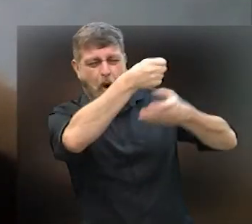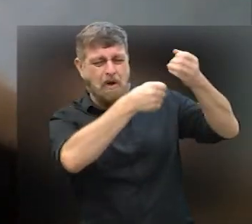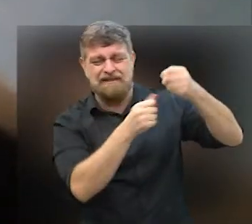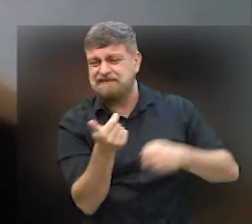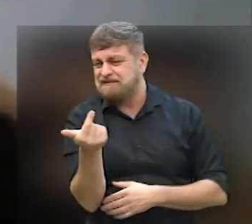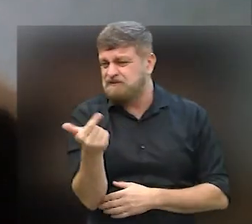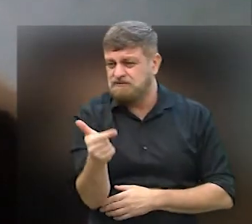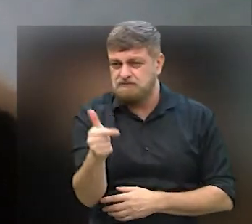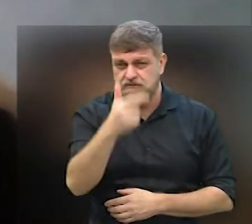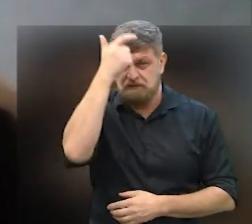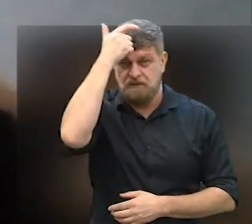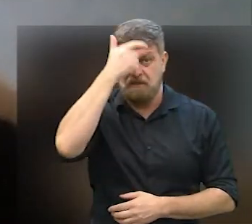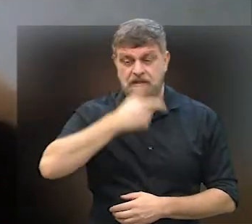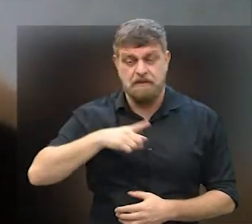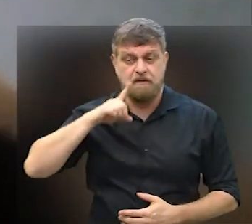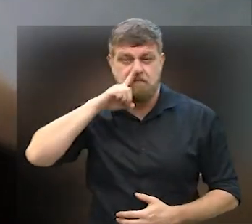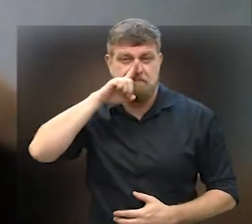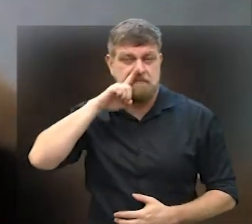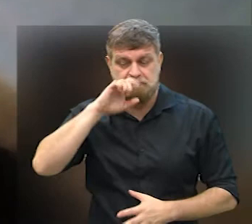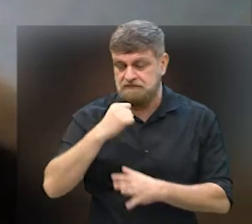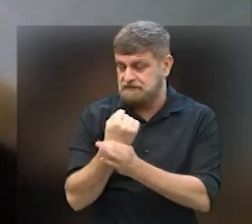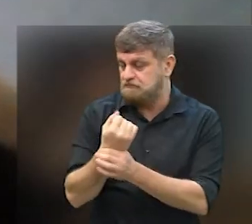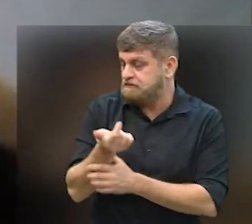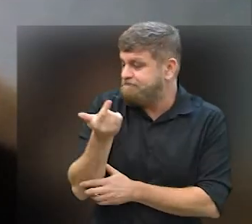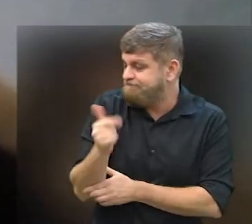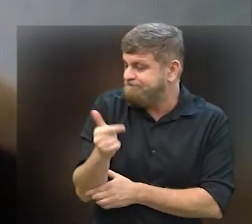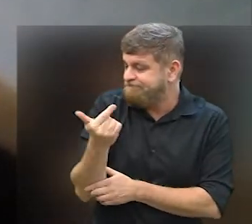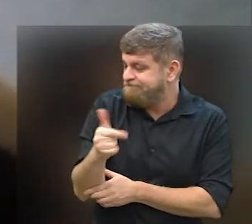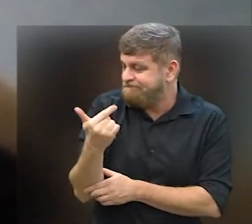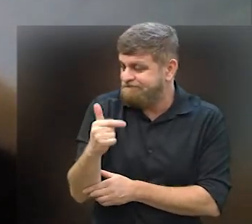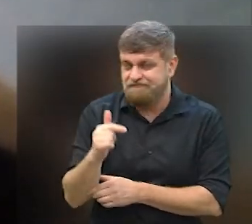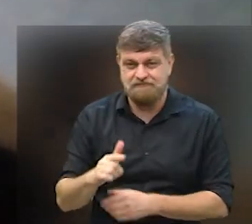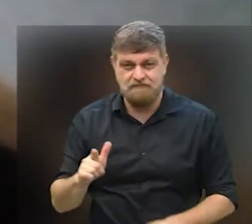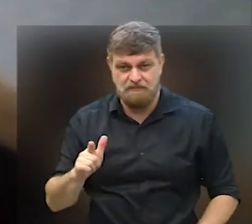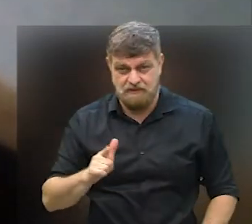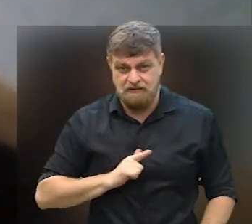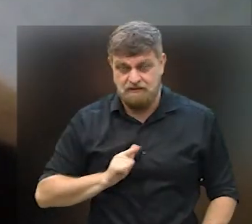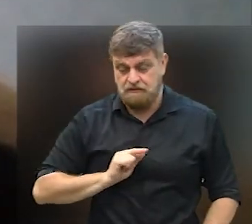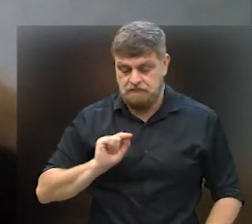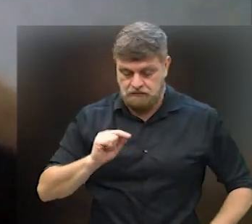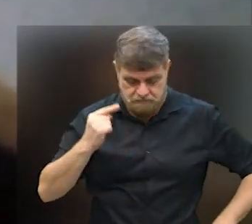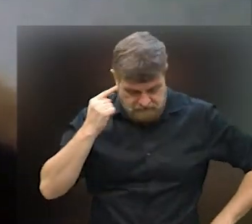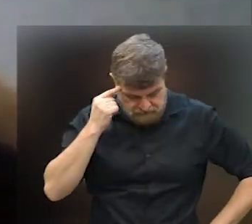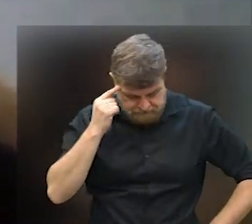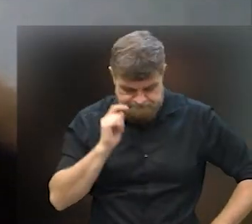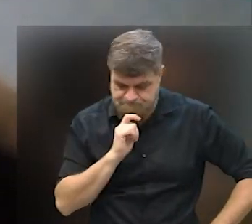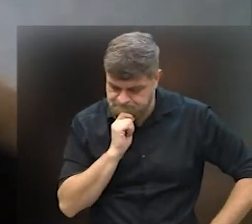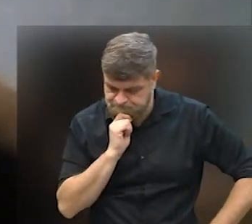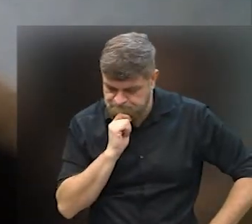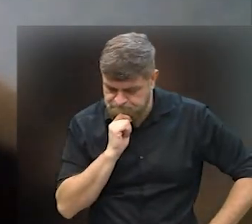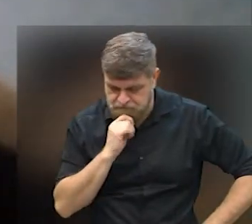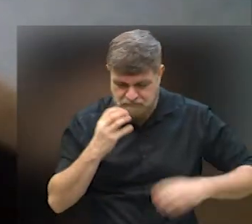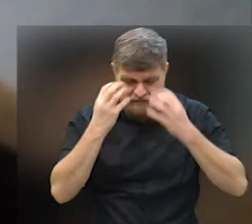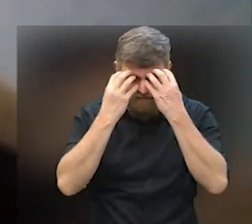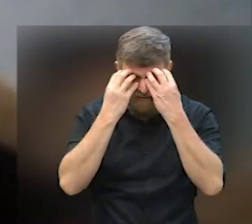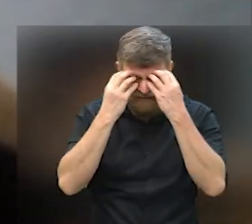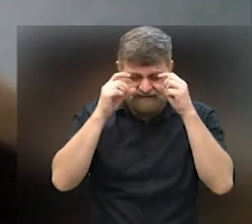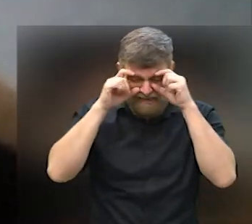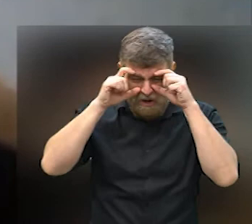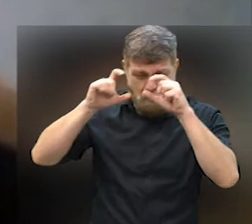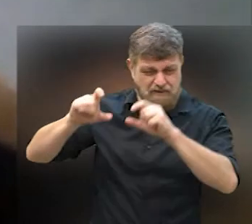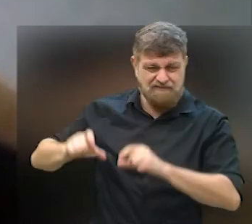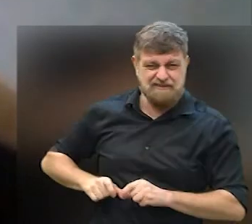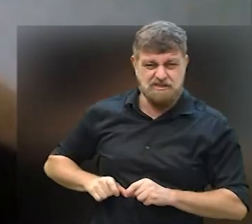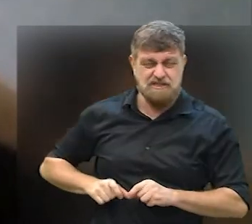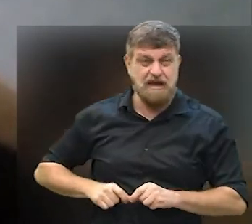tinha corda fixa, portanto eu estava exposta, eu não tinha a segurança estabelecida, o backup, eu pensei, eu vou tirar o meu óculos, vou andar sem